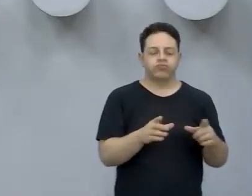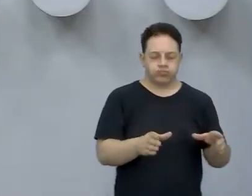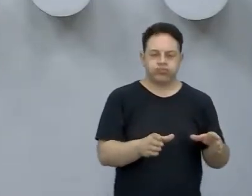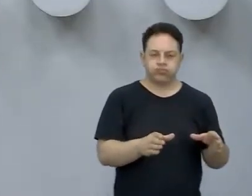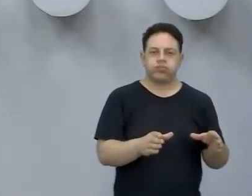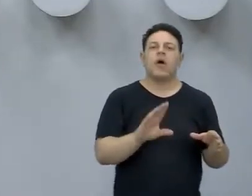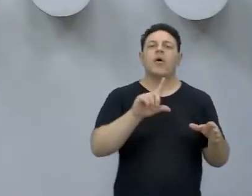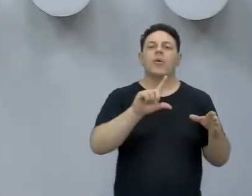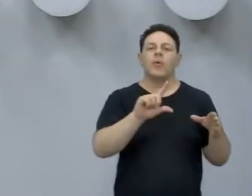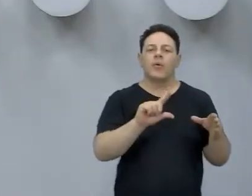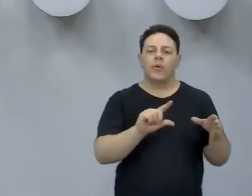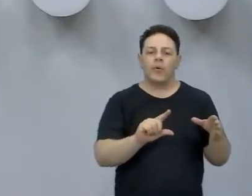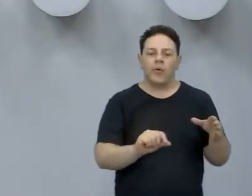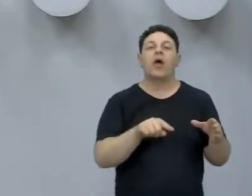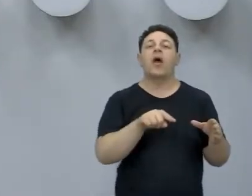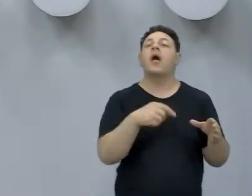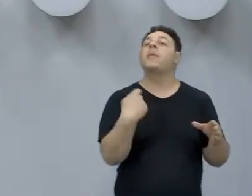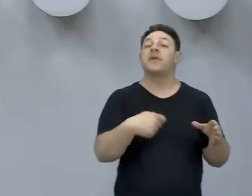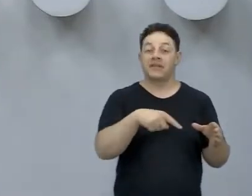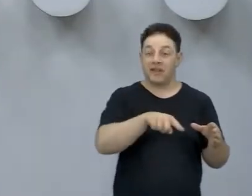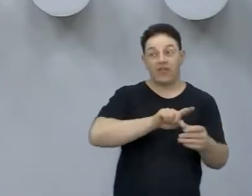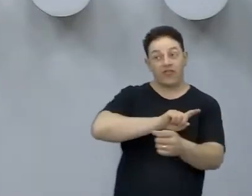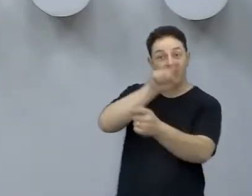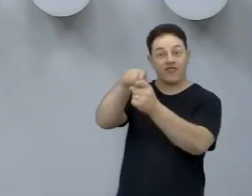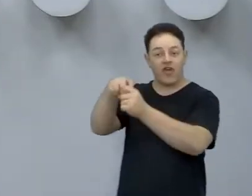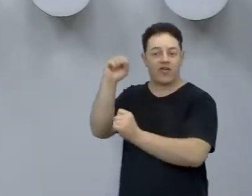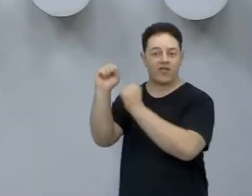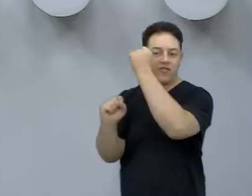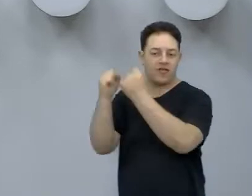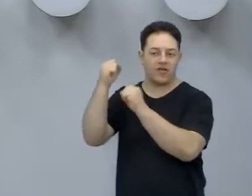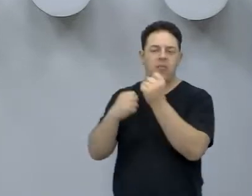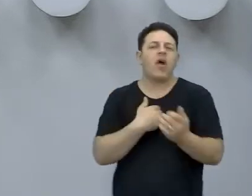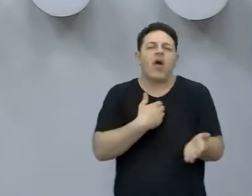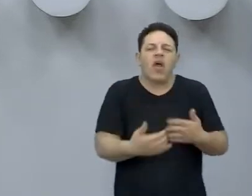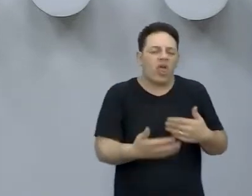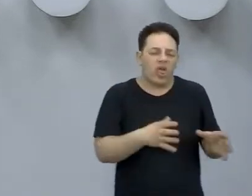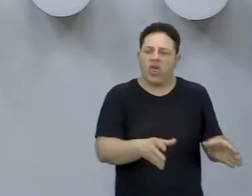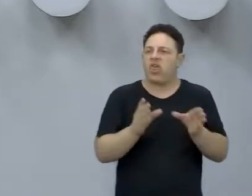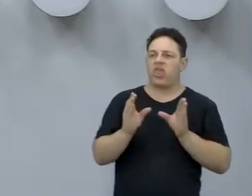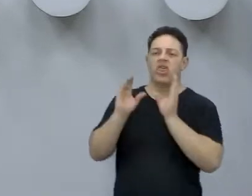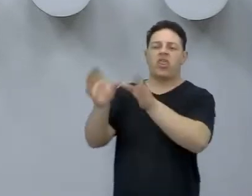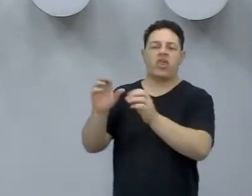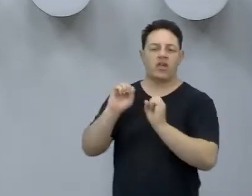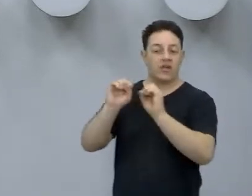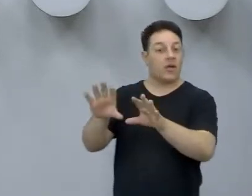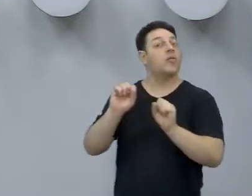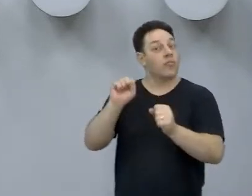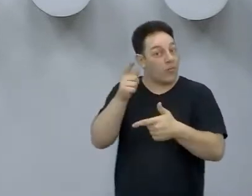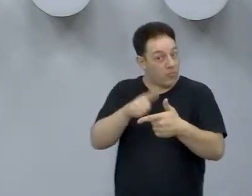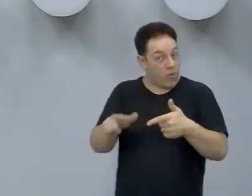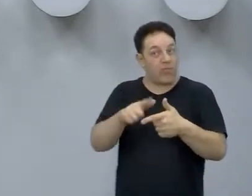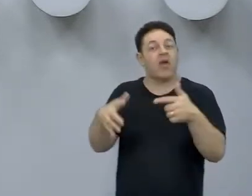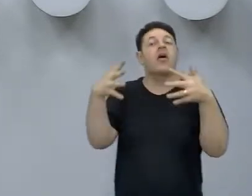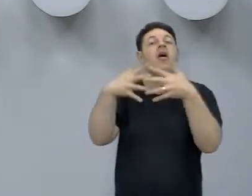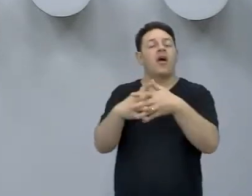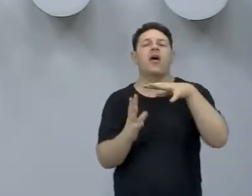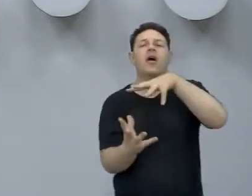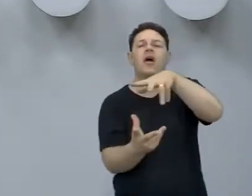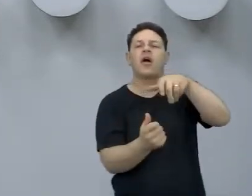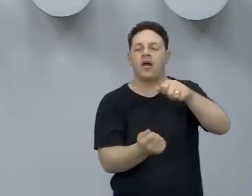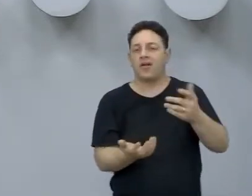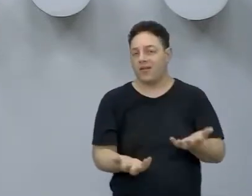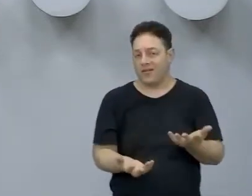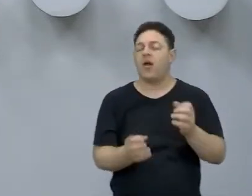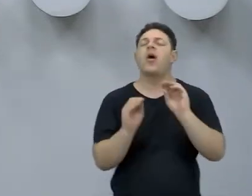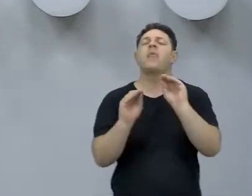substituída? Ela tem que voltar para a indústria, né? Se descartar em qualquer lugar, gera um problema. E quem é